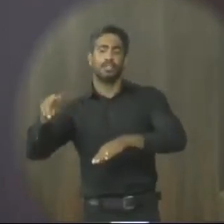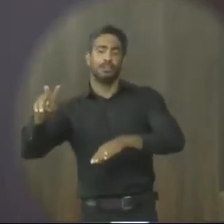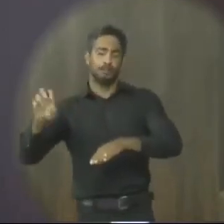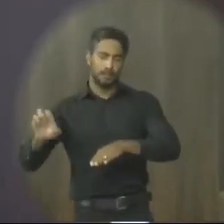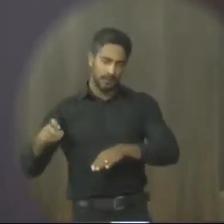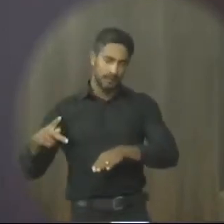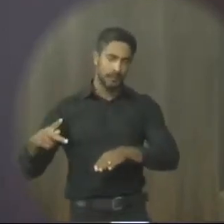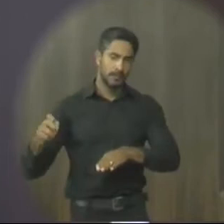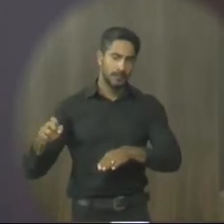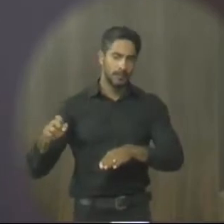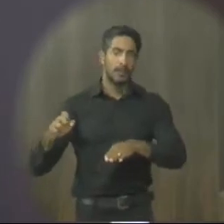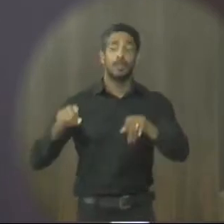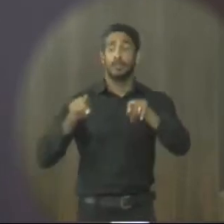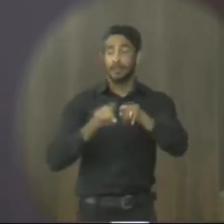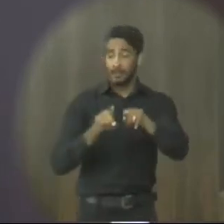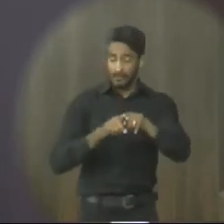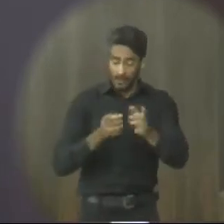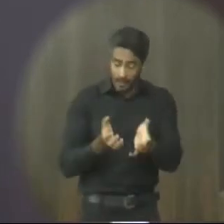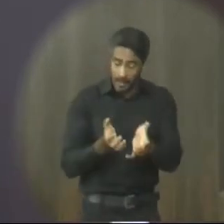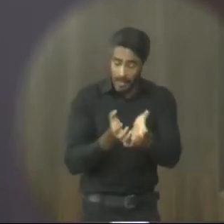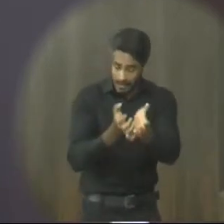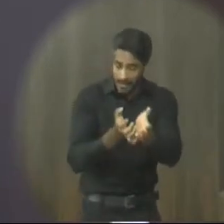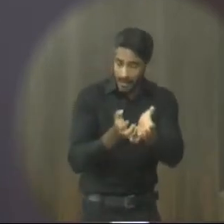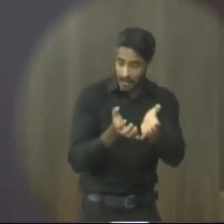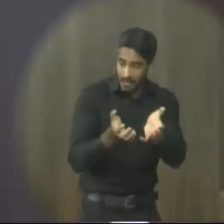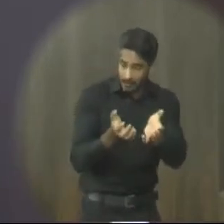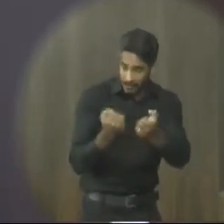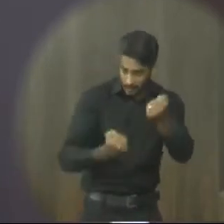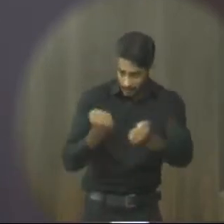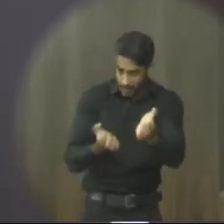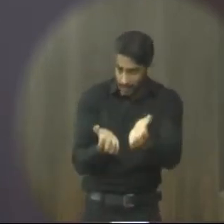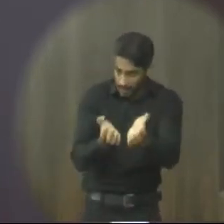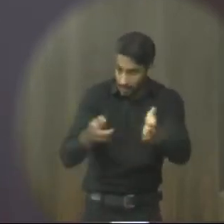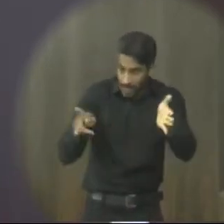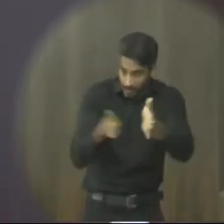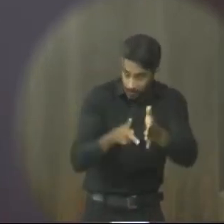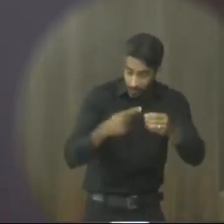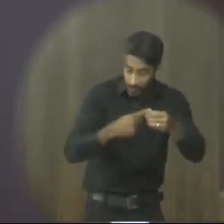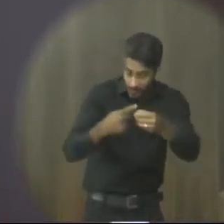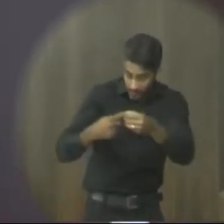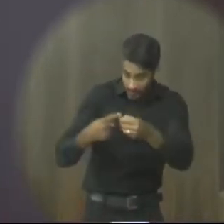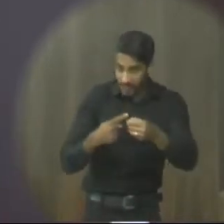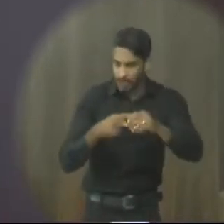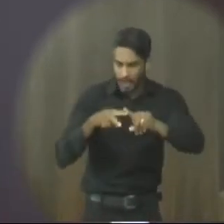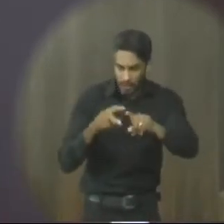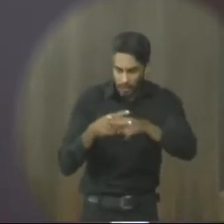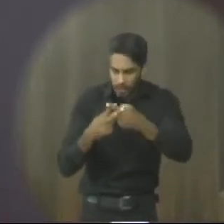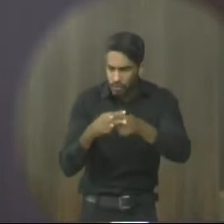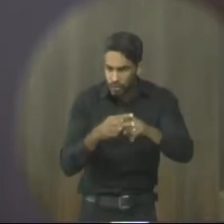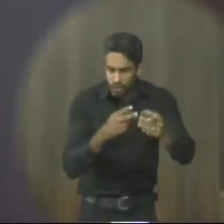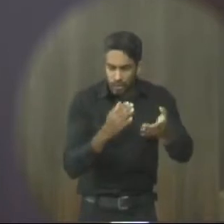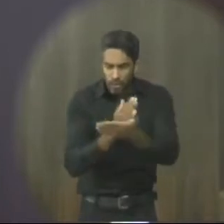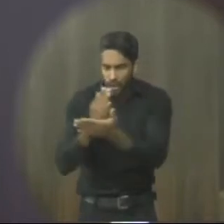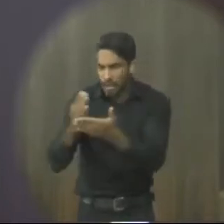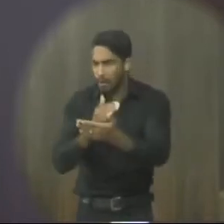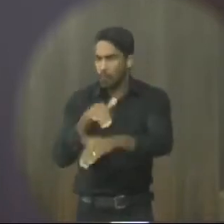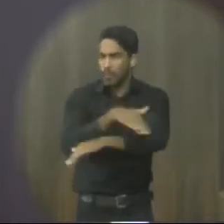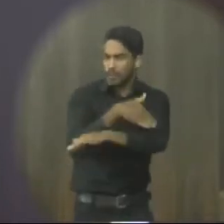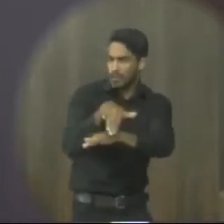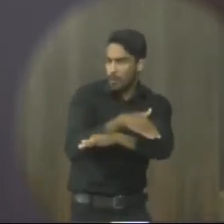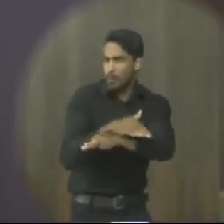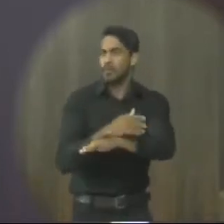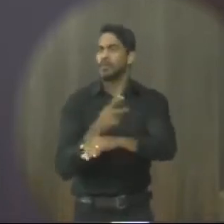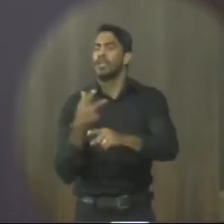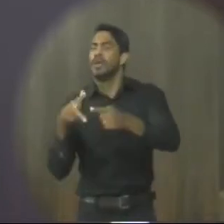ruim. Então essa máquina, essa equipe, ela vai permanecer na cidade fazendo algumas manutenções em algumas ruas. E